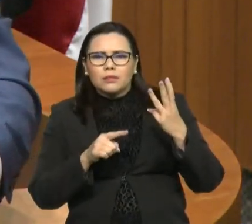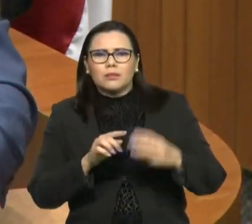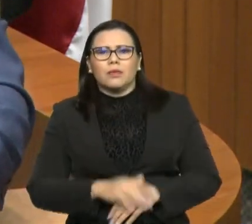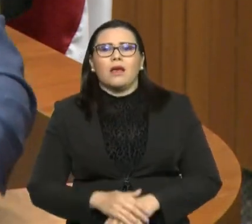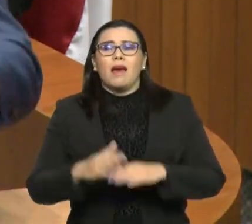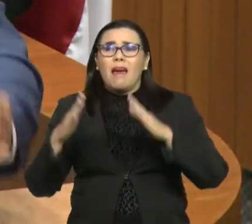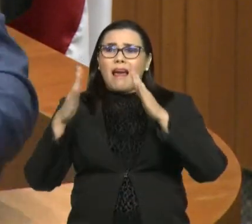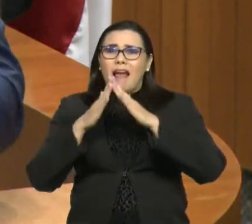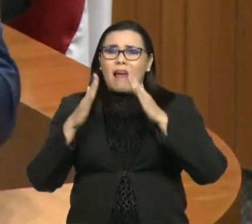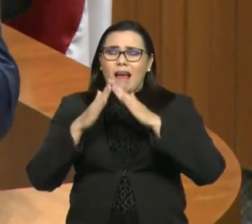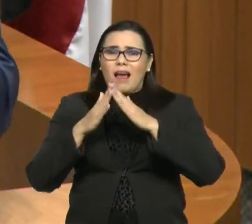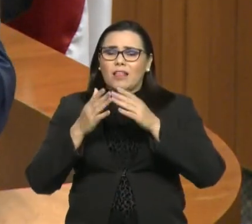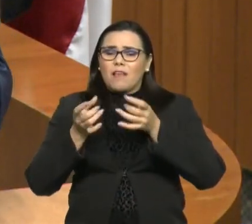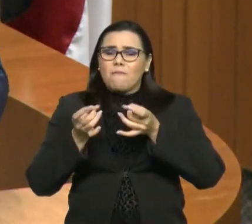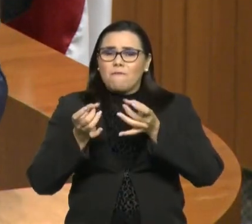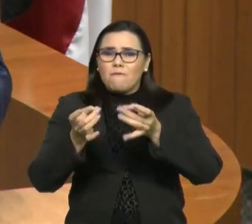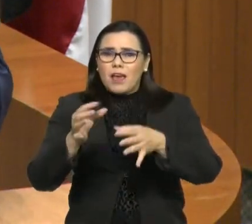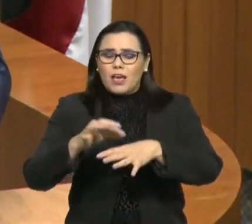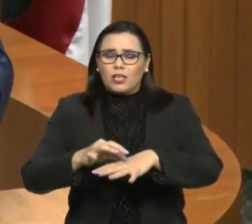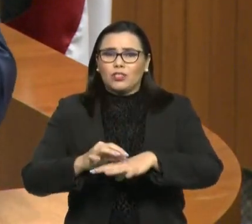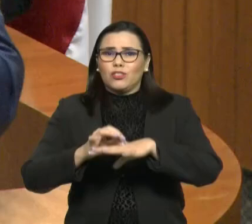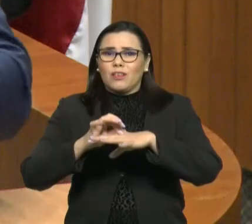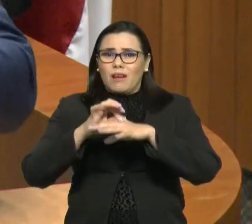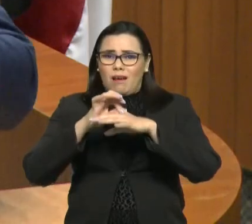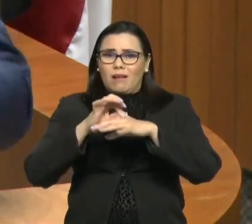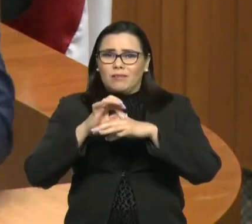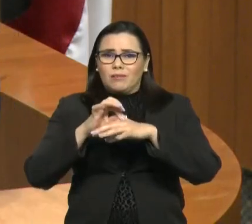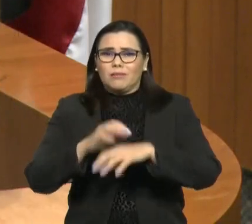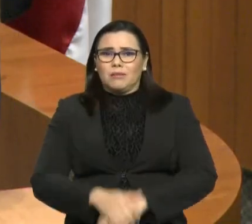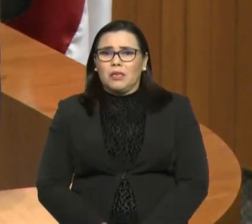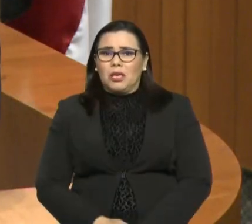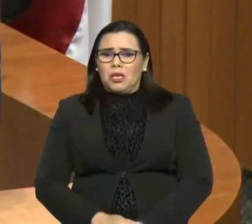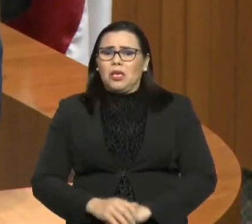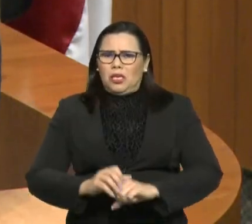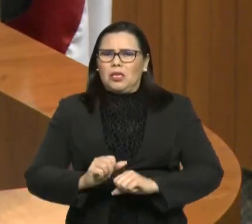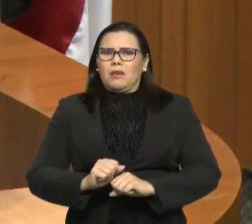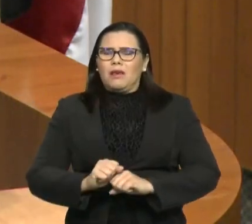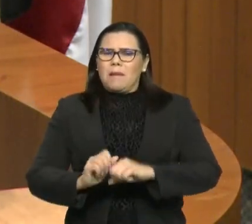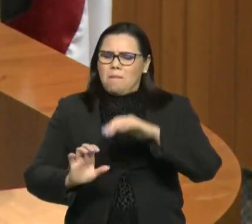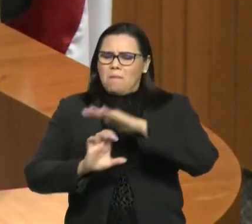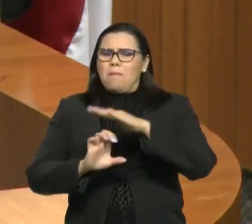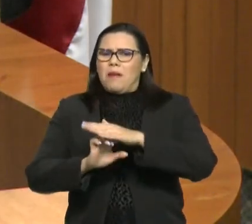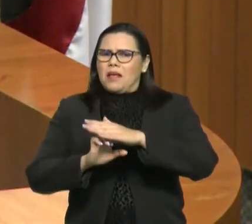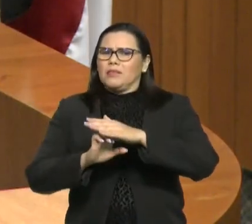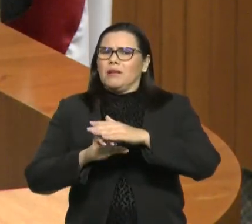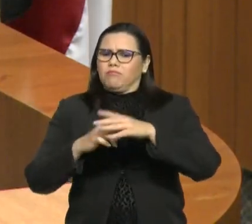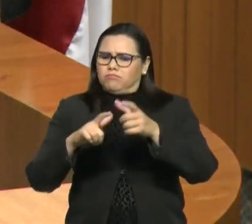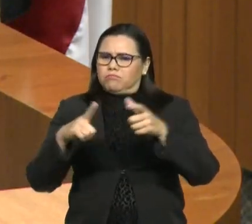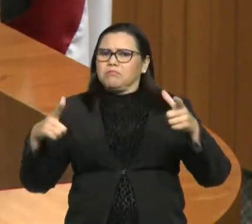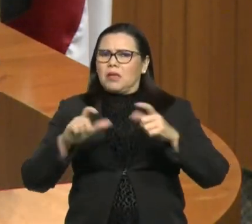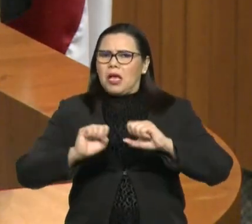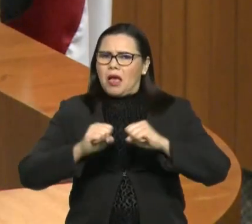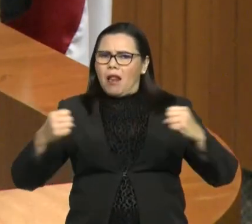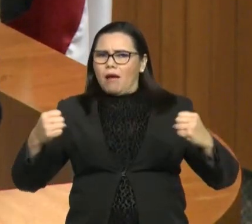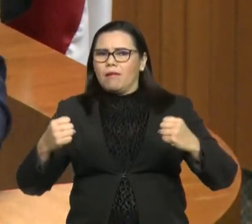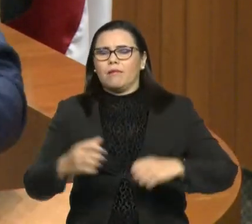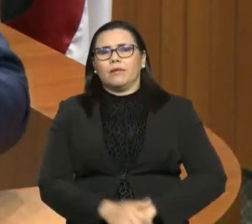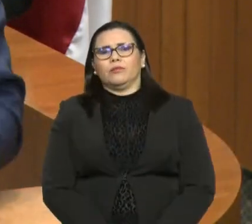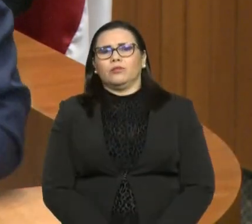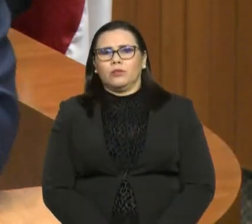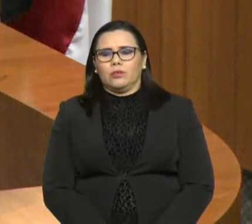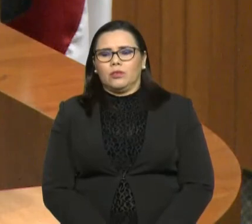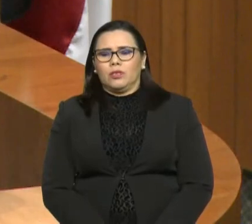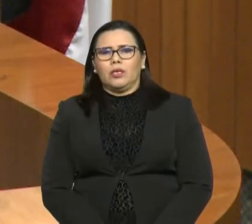preço do produto, que controlam o preço da carne. E esses frigoríficos, eles ditam